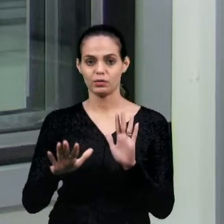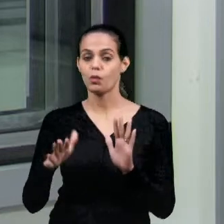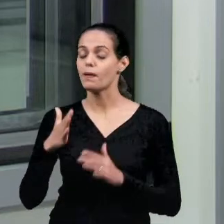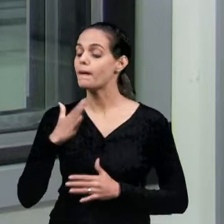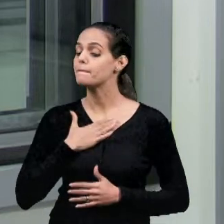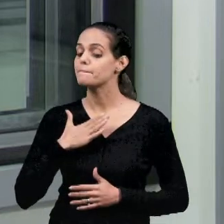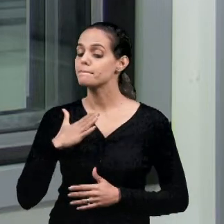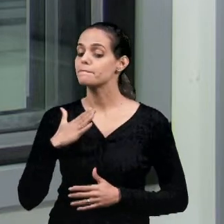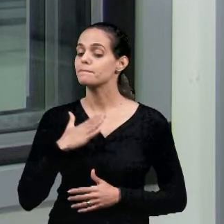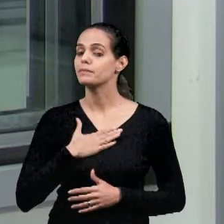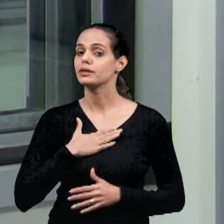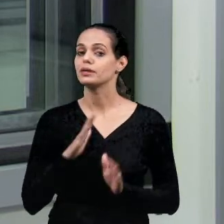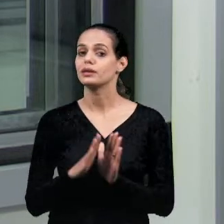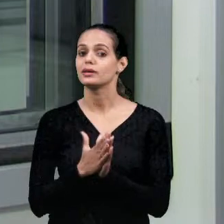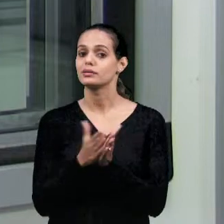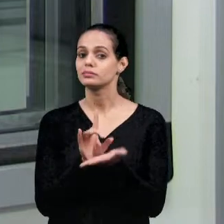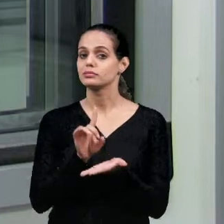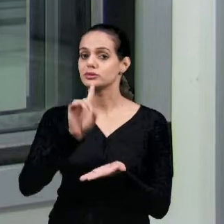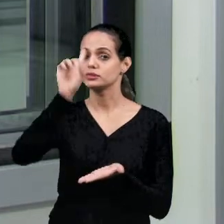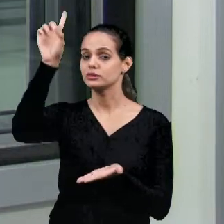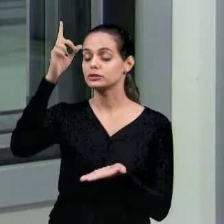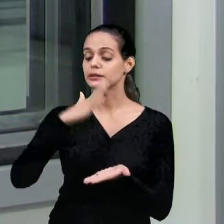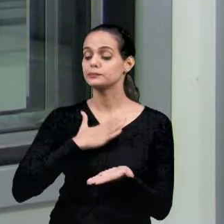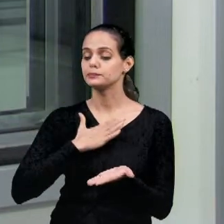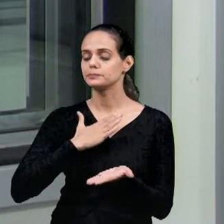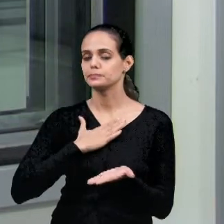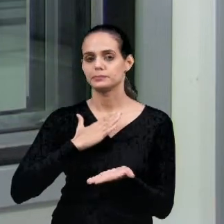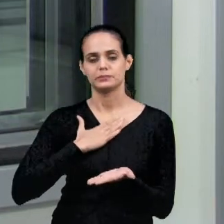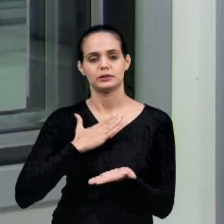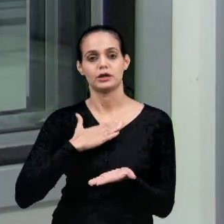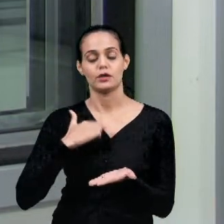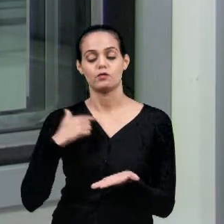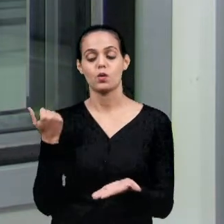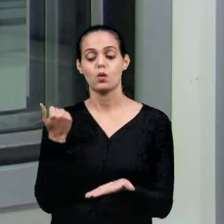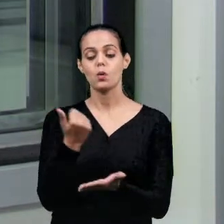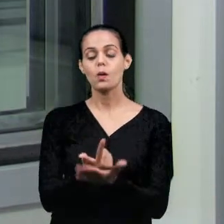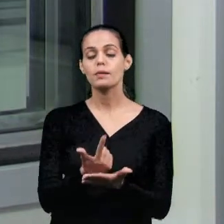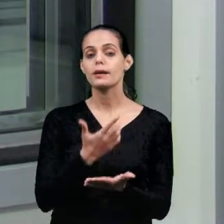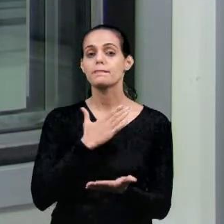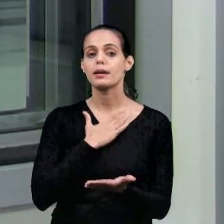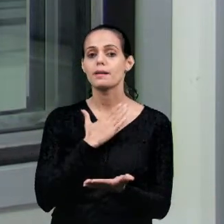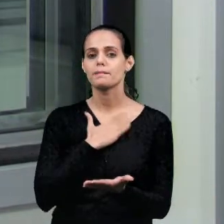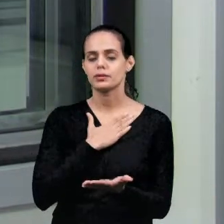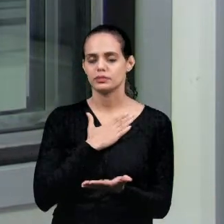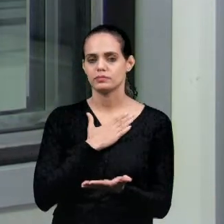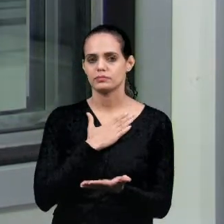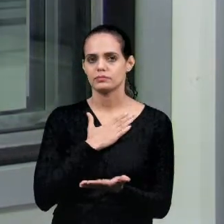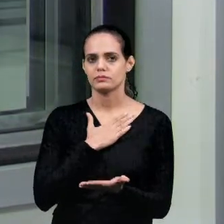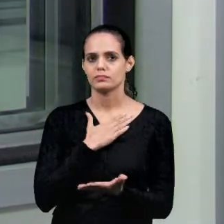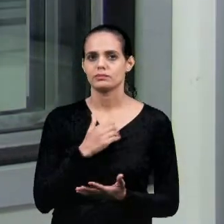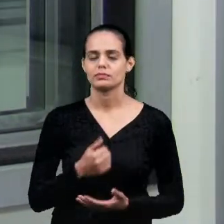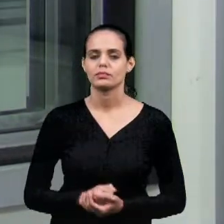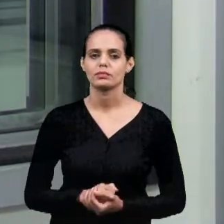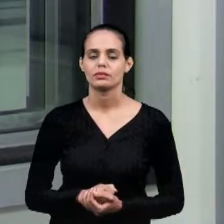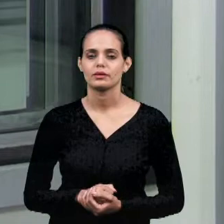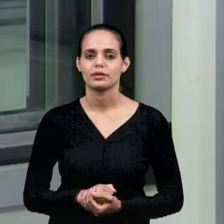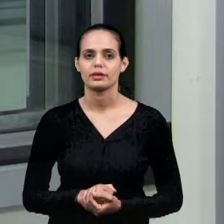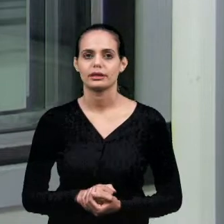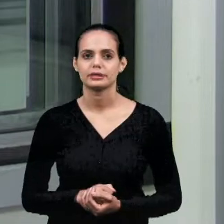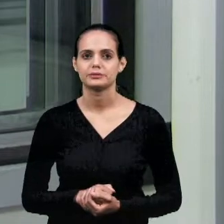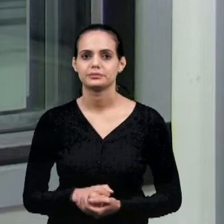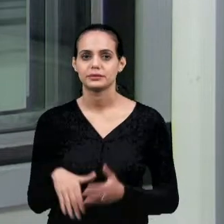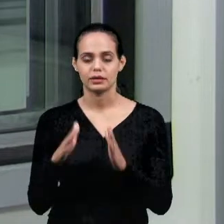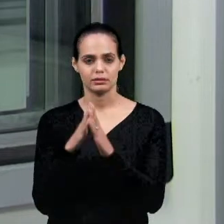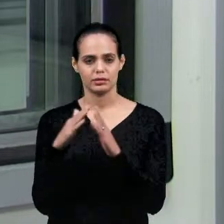Bíblia, né, onde tinha lá vendido pela igreja que ela